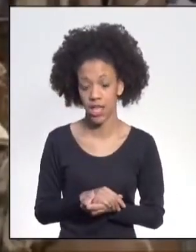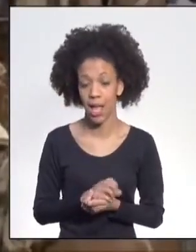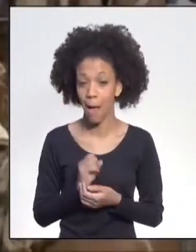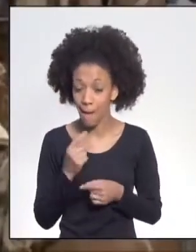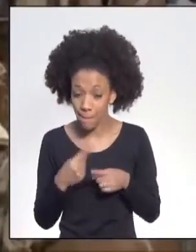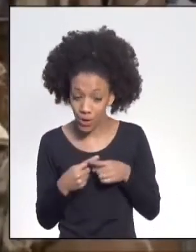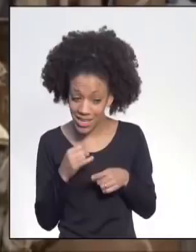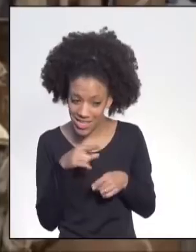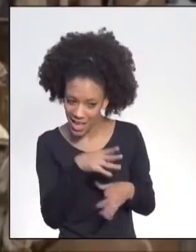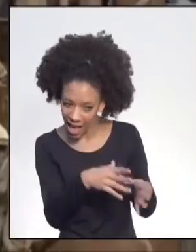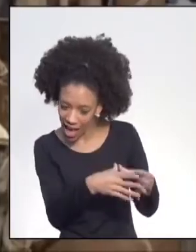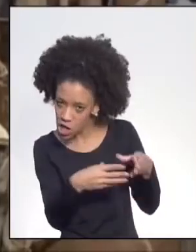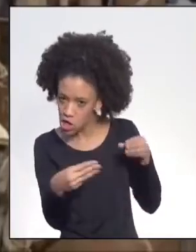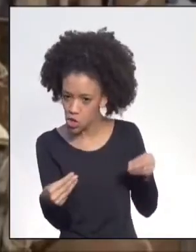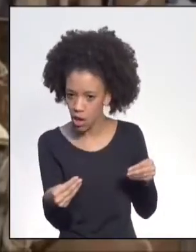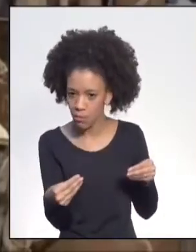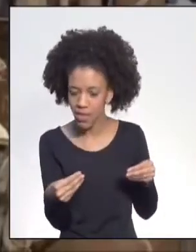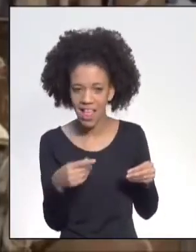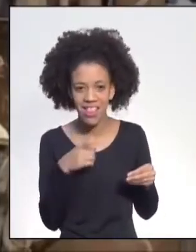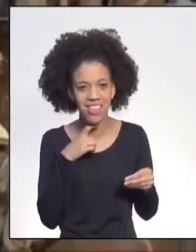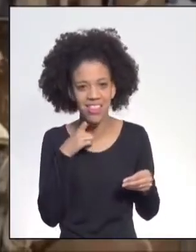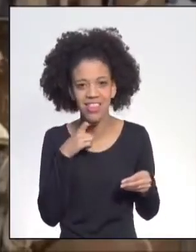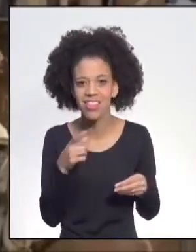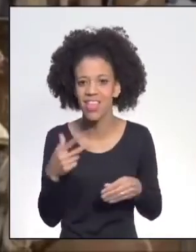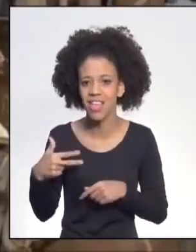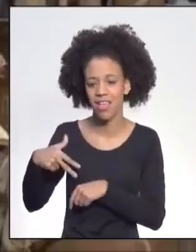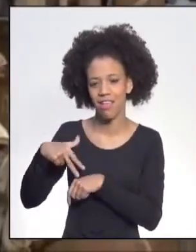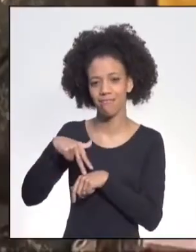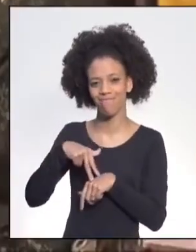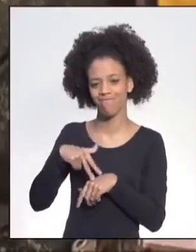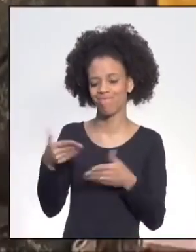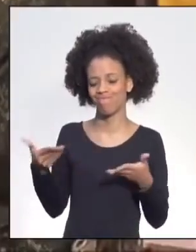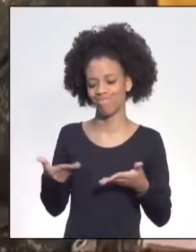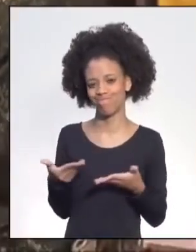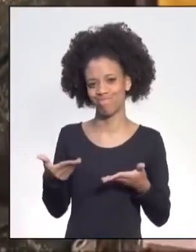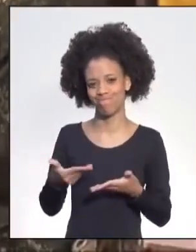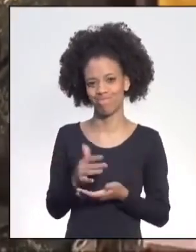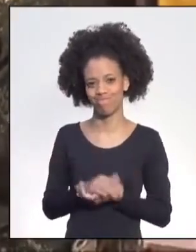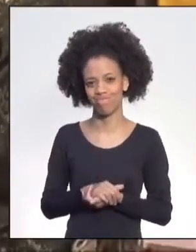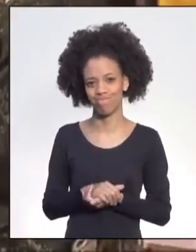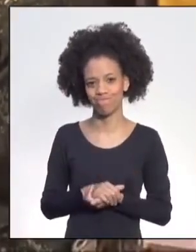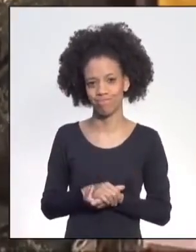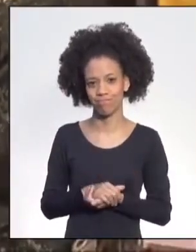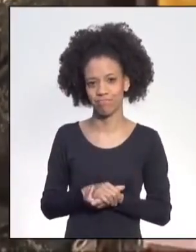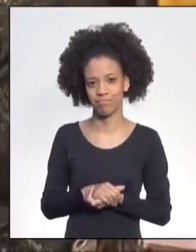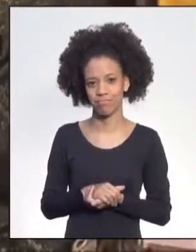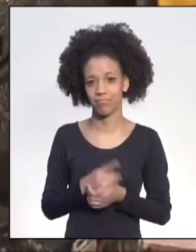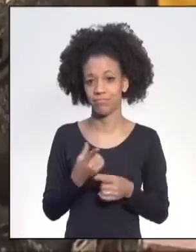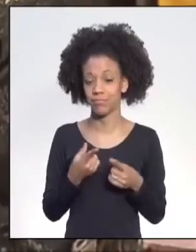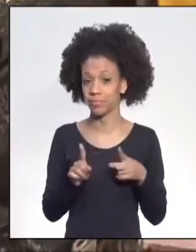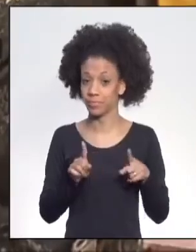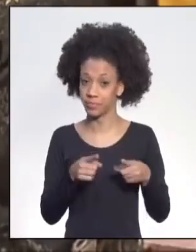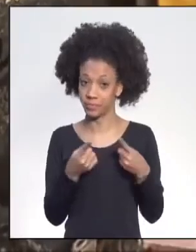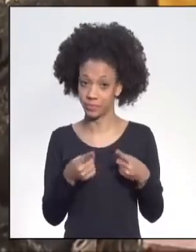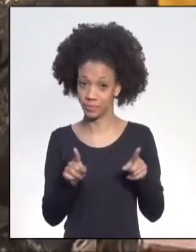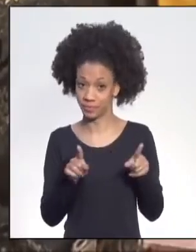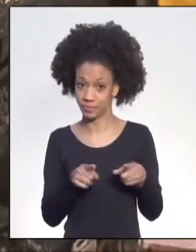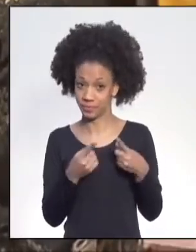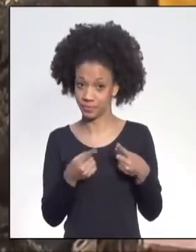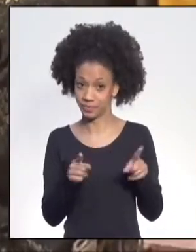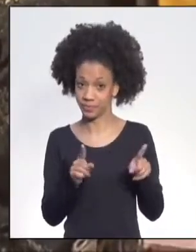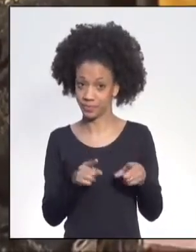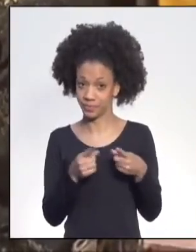sem ela, personne ne sera là. ninguém estaria aqui hoje. Nale, nale, nale, kunumani, nale, nale,